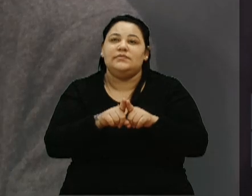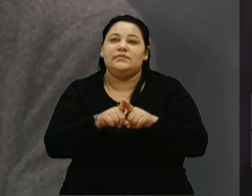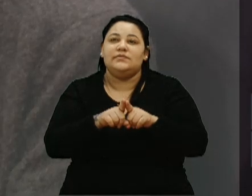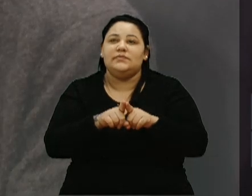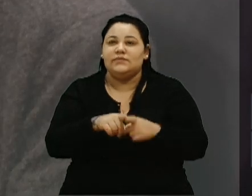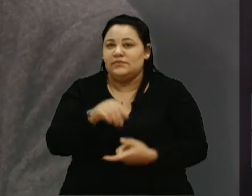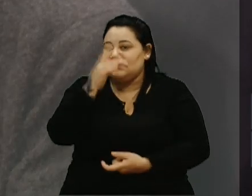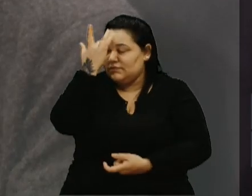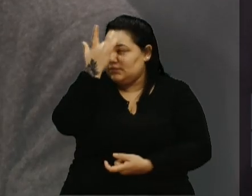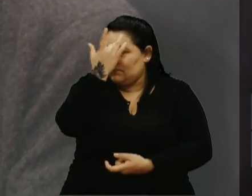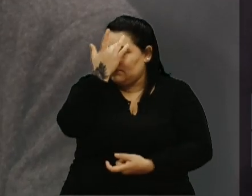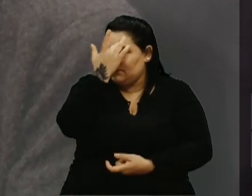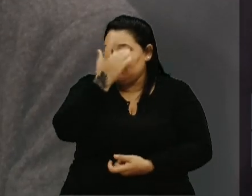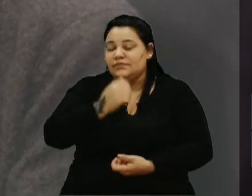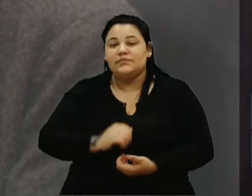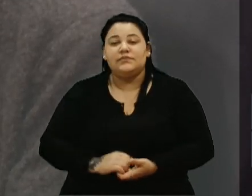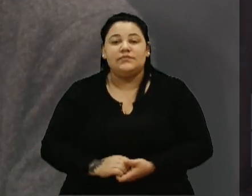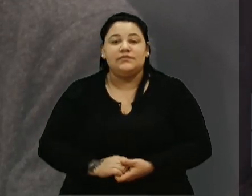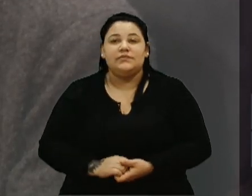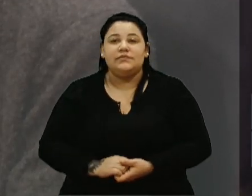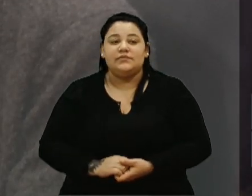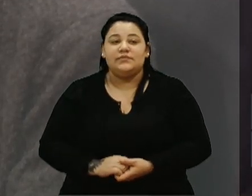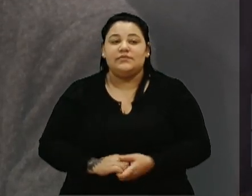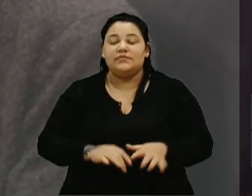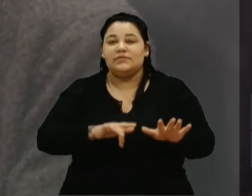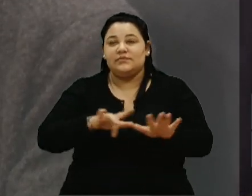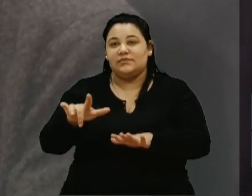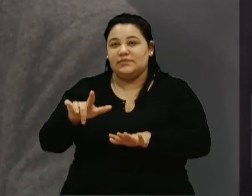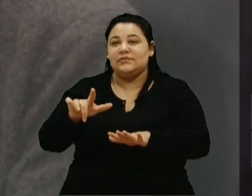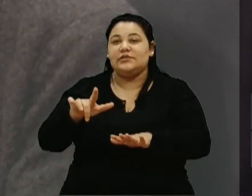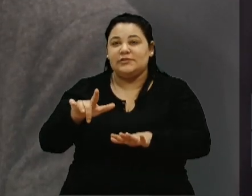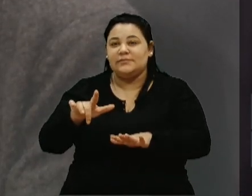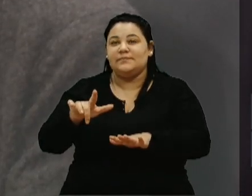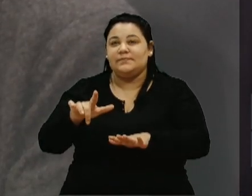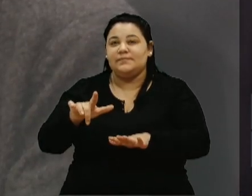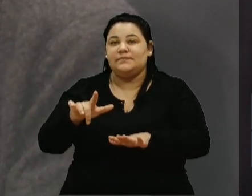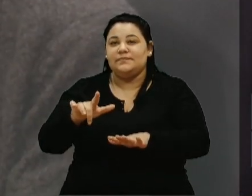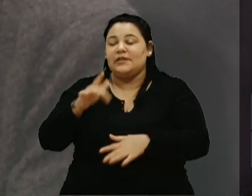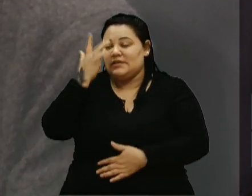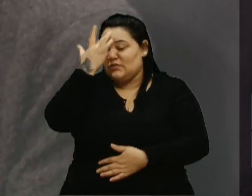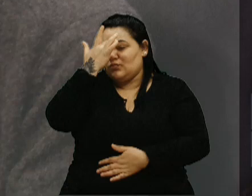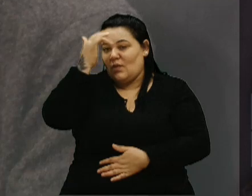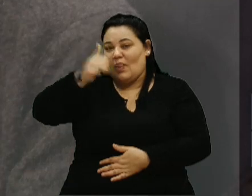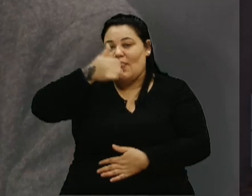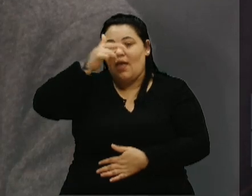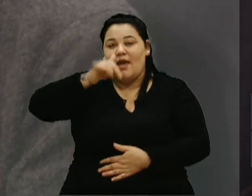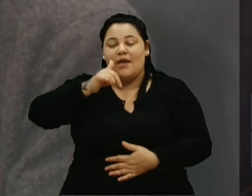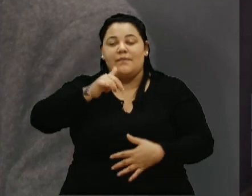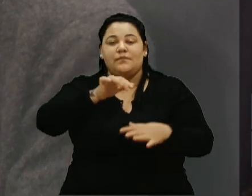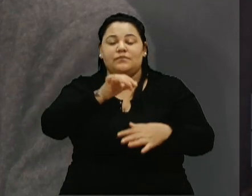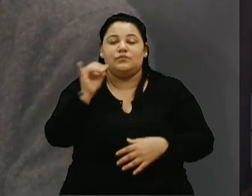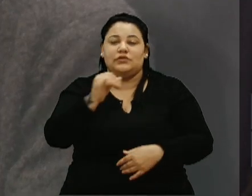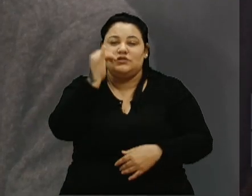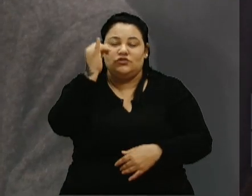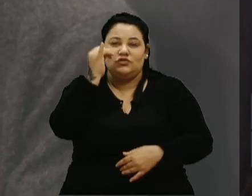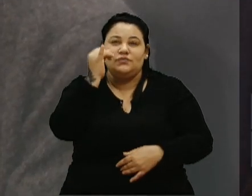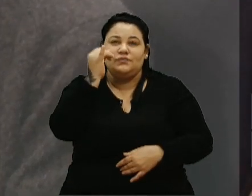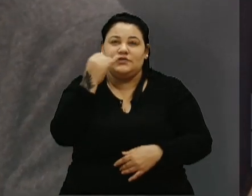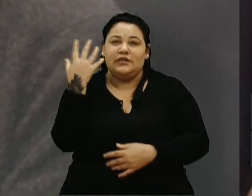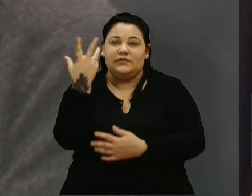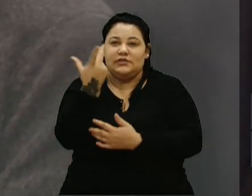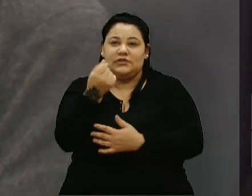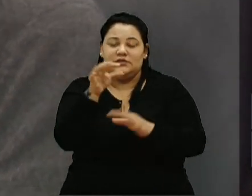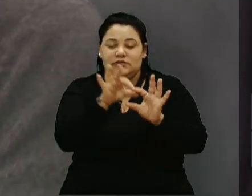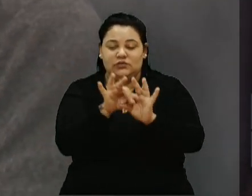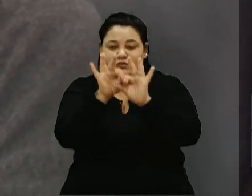Saúde Mental, e pensando na Semana Antimanicomial, é muito importante que a universidade ela se una aos espaços